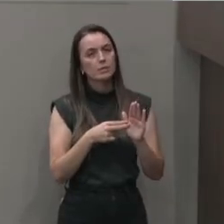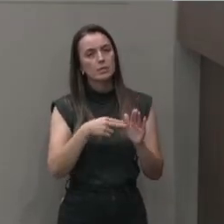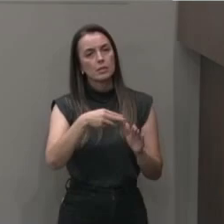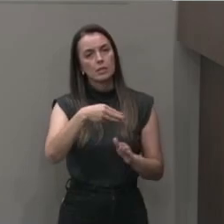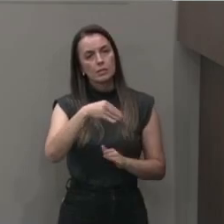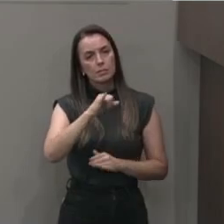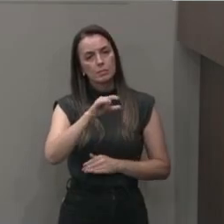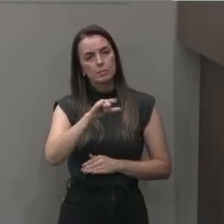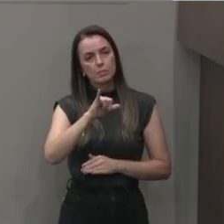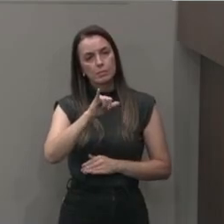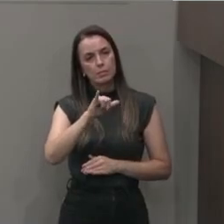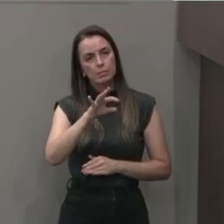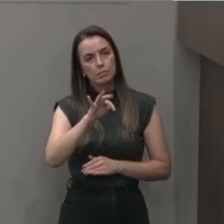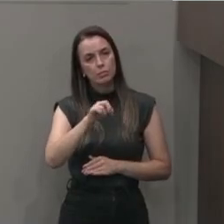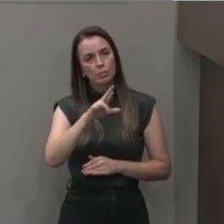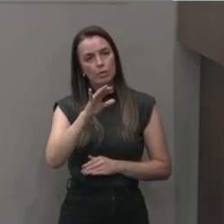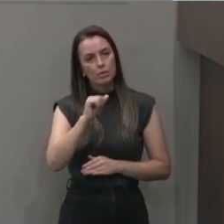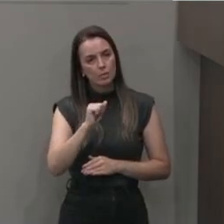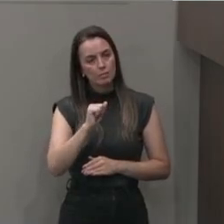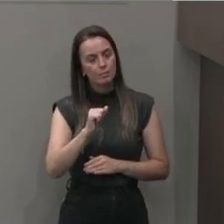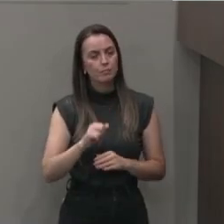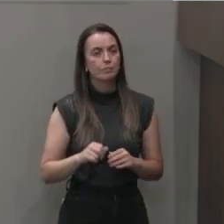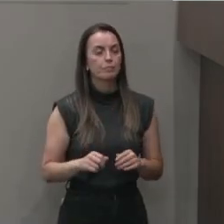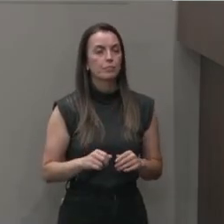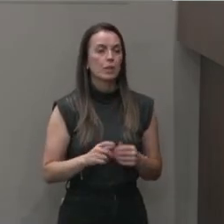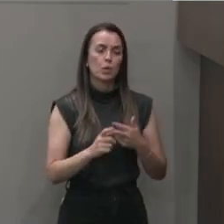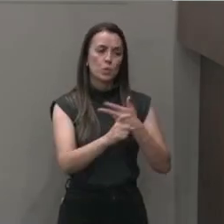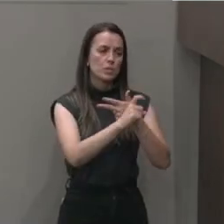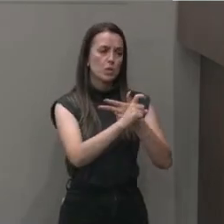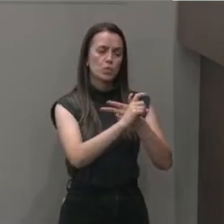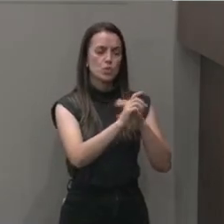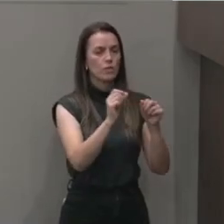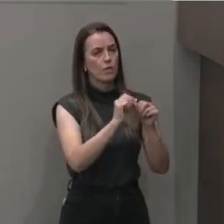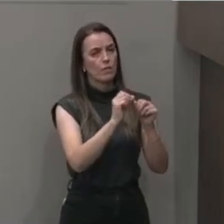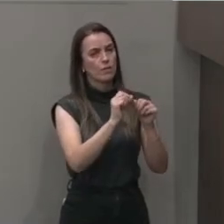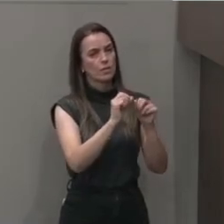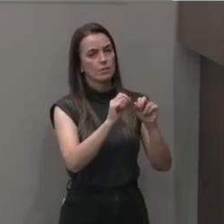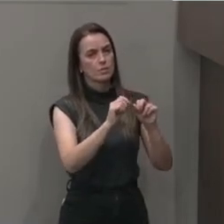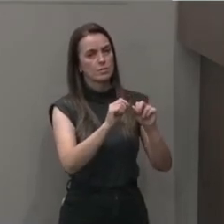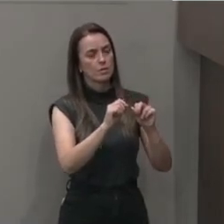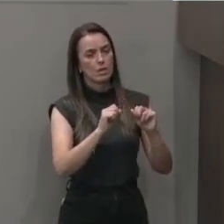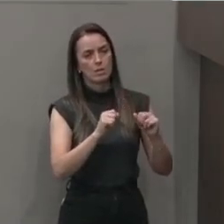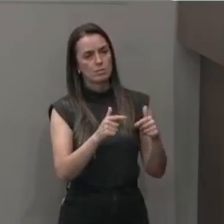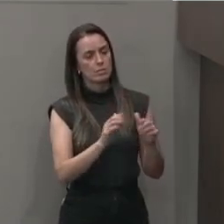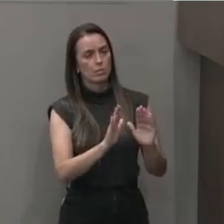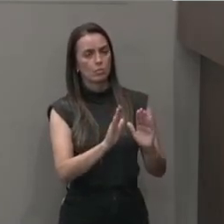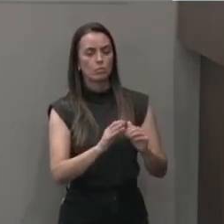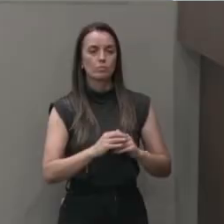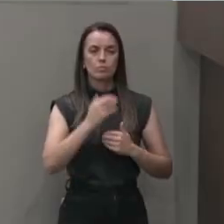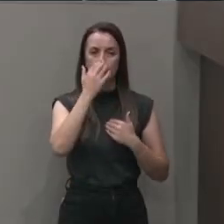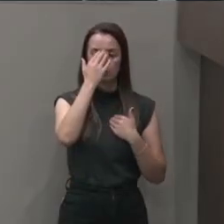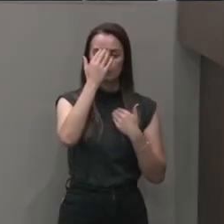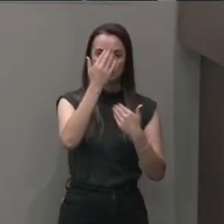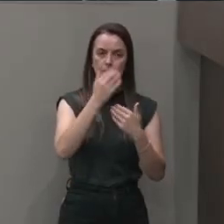nós deixamos que o Executivo faça a sua gestão. Muito obrigado.